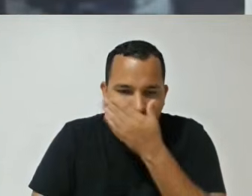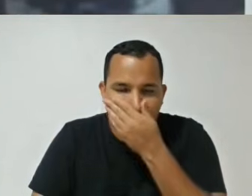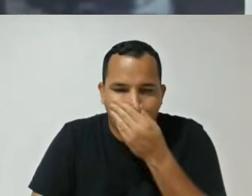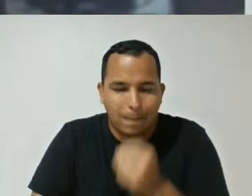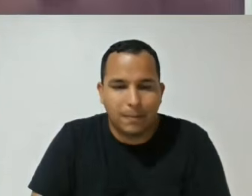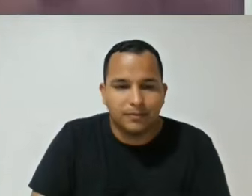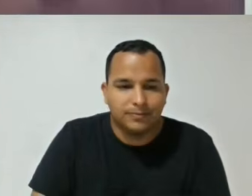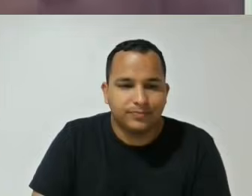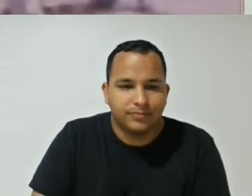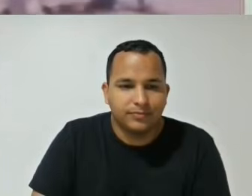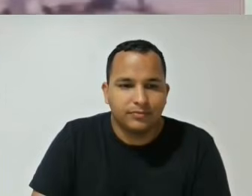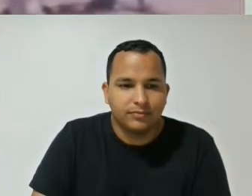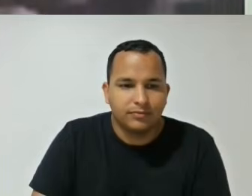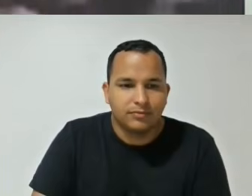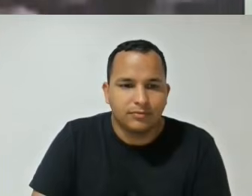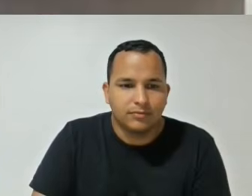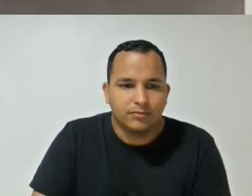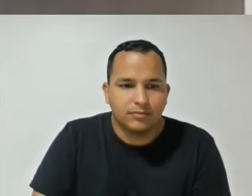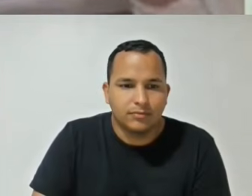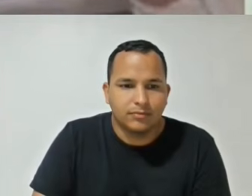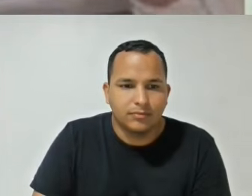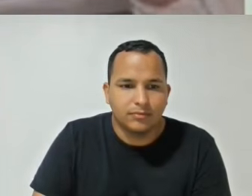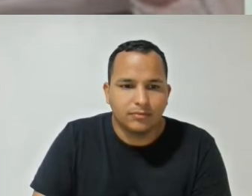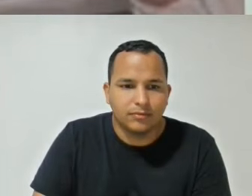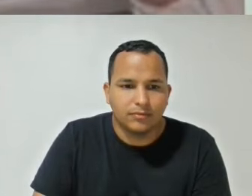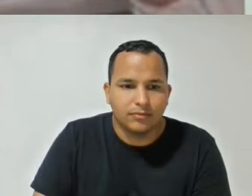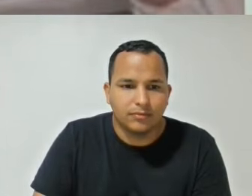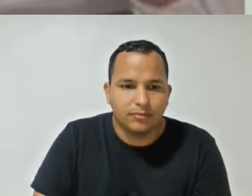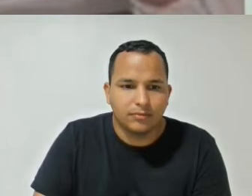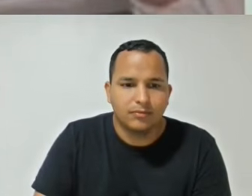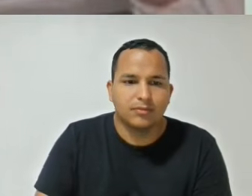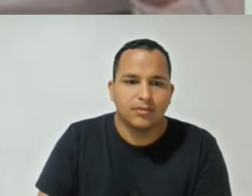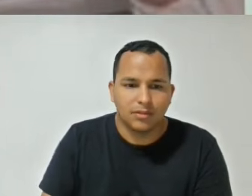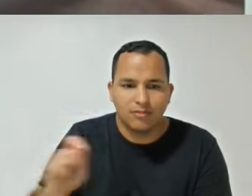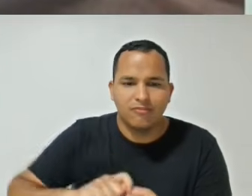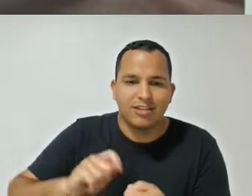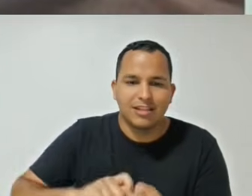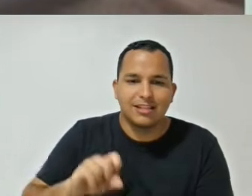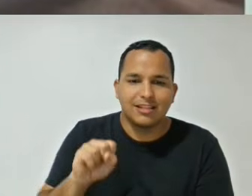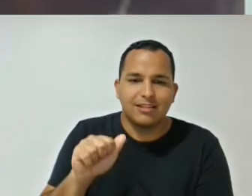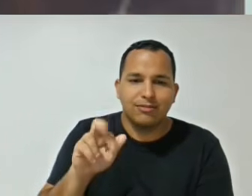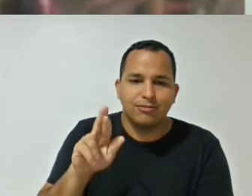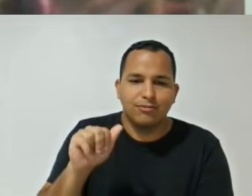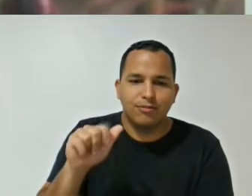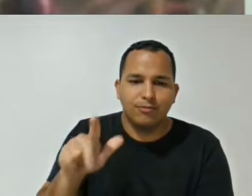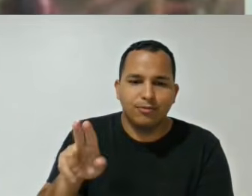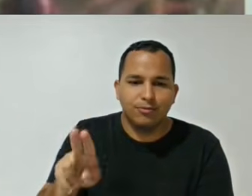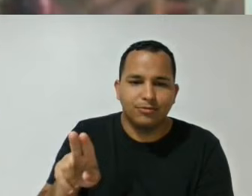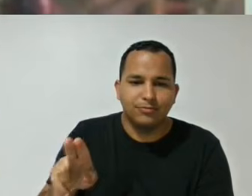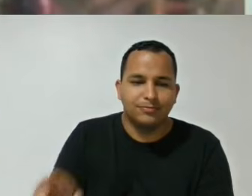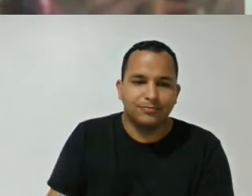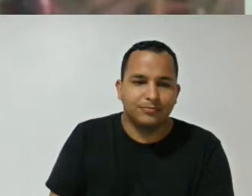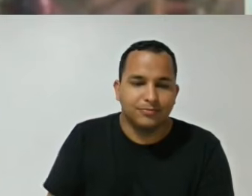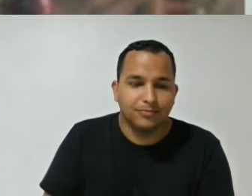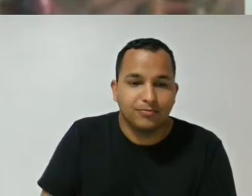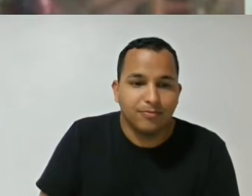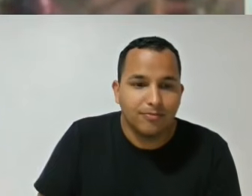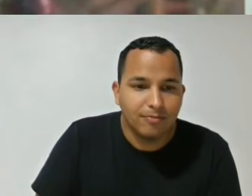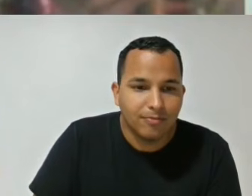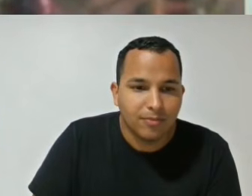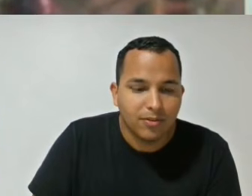O Jair, só comentando aqui, teve o sarau, nós fizemos vários saraus lá, era muito legal mesmo. Mas tem um que marca